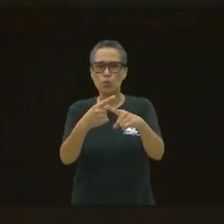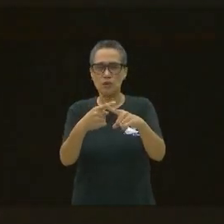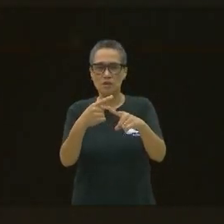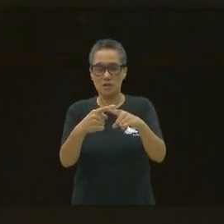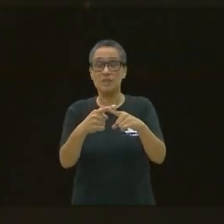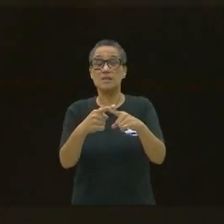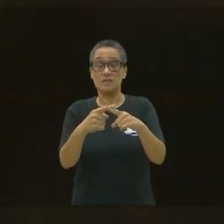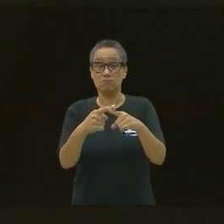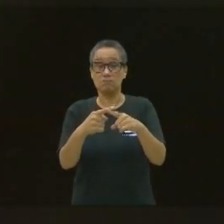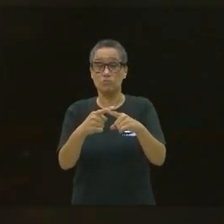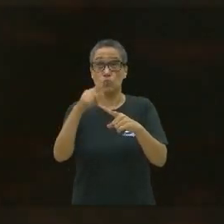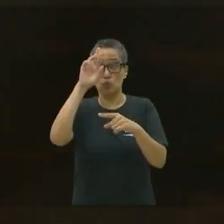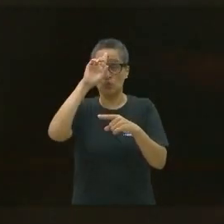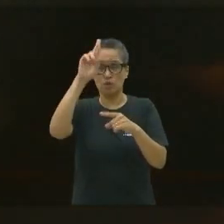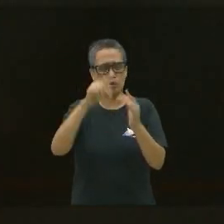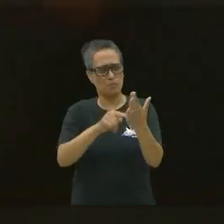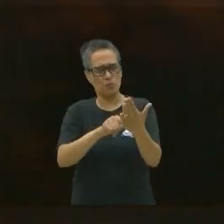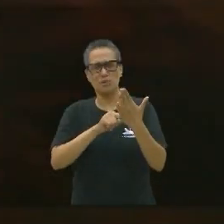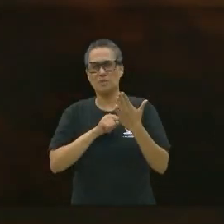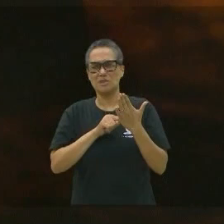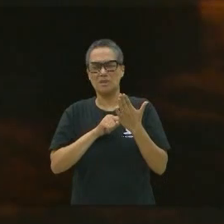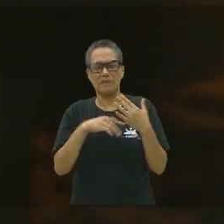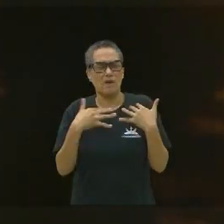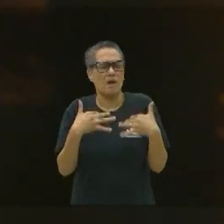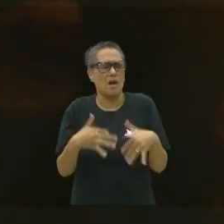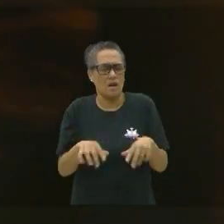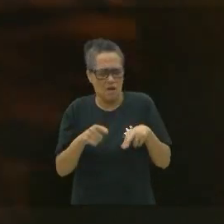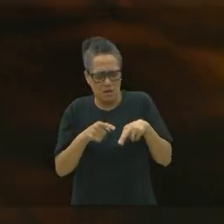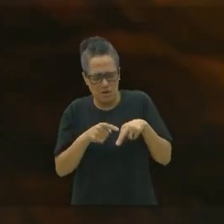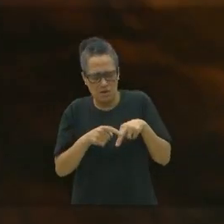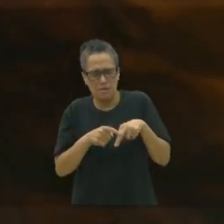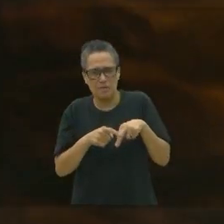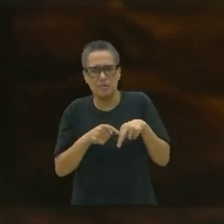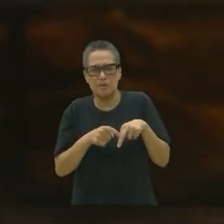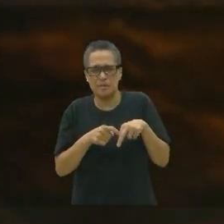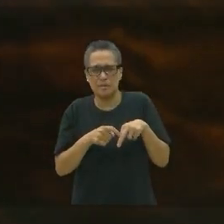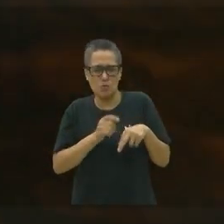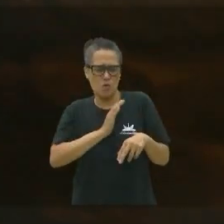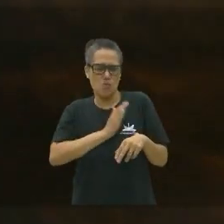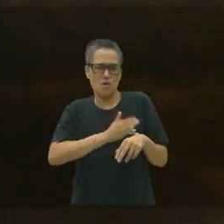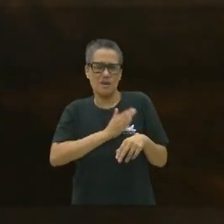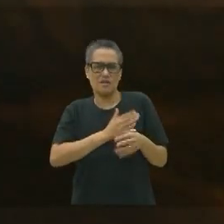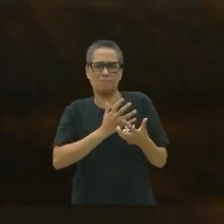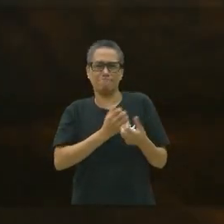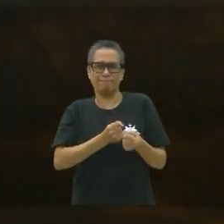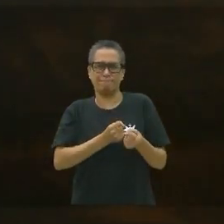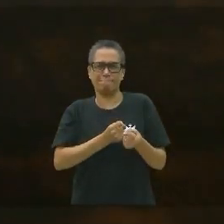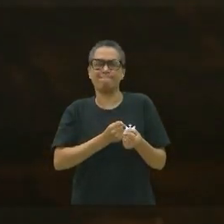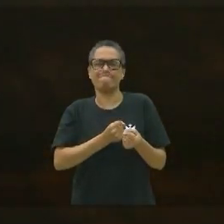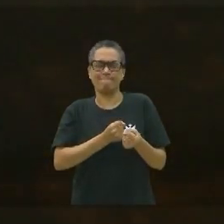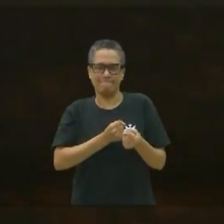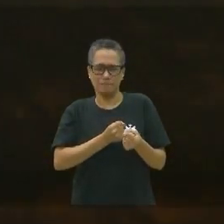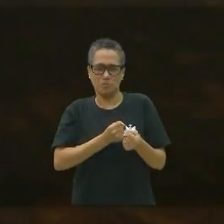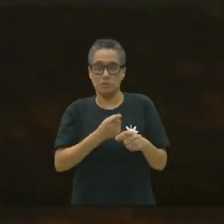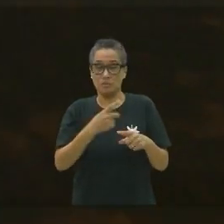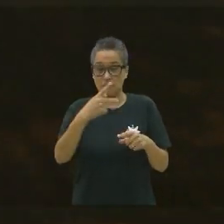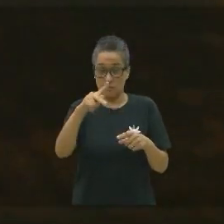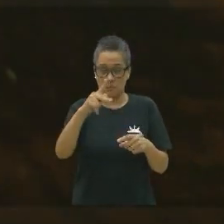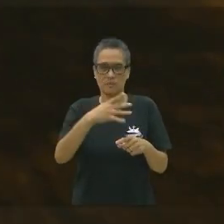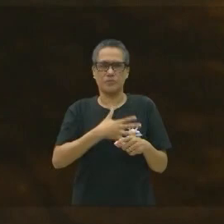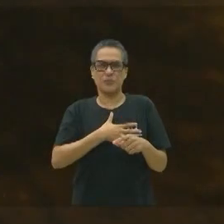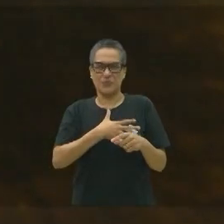joelhos calejados, o teu coração rendido, para que os teus filhos, para que o teu marido